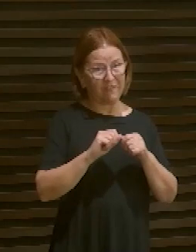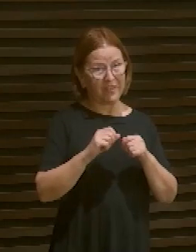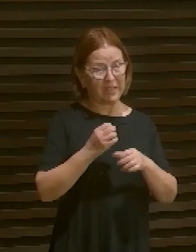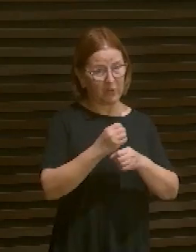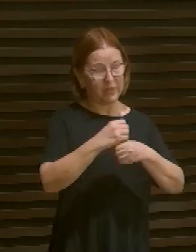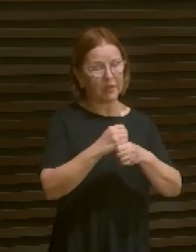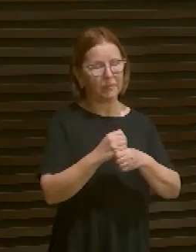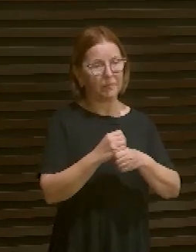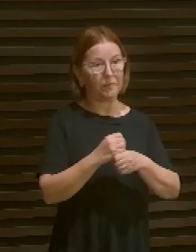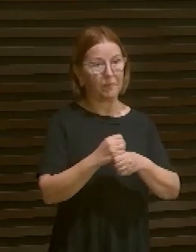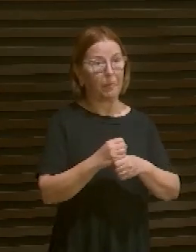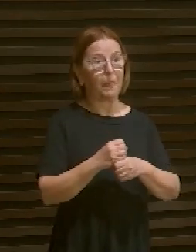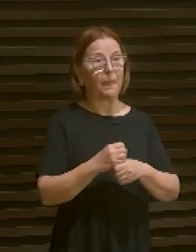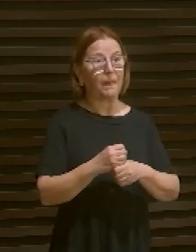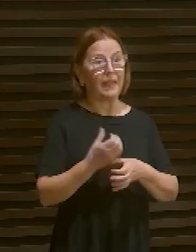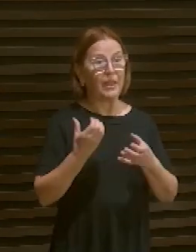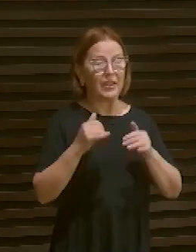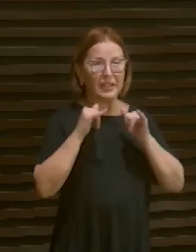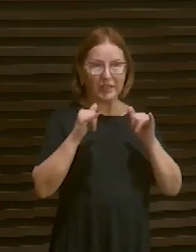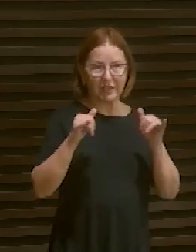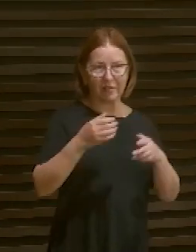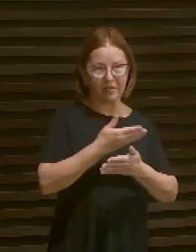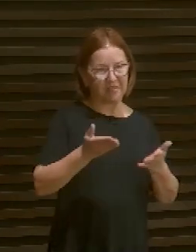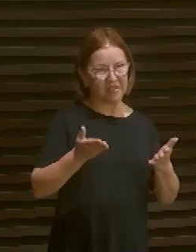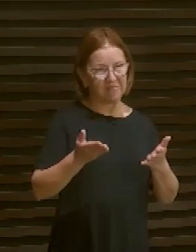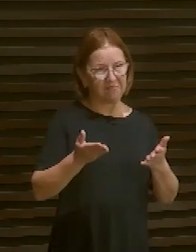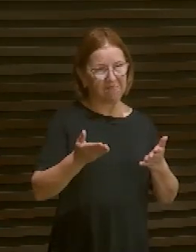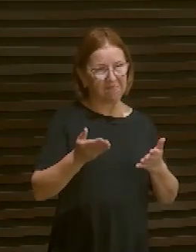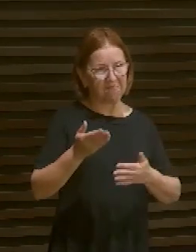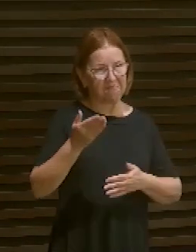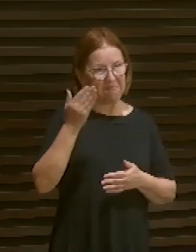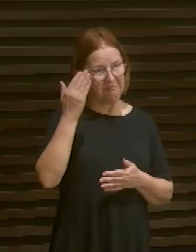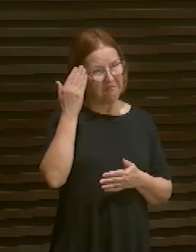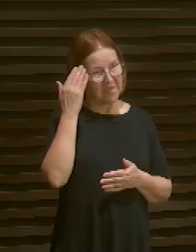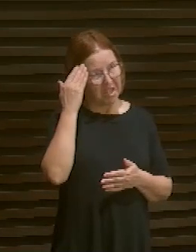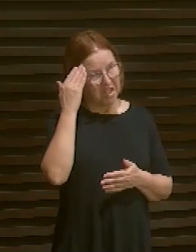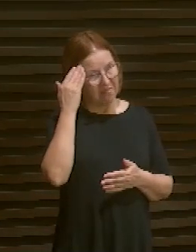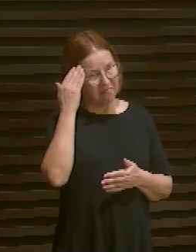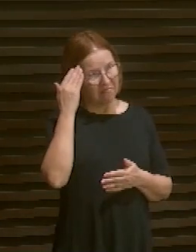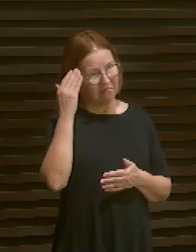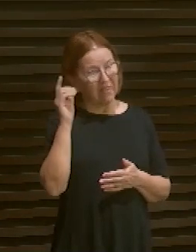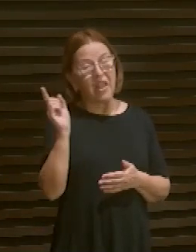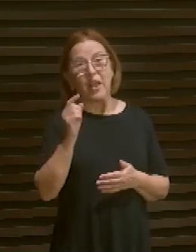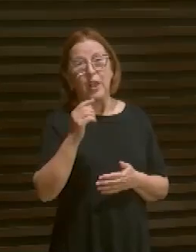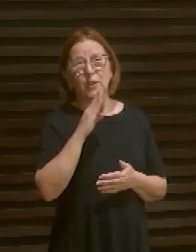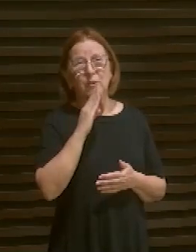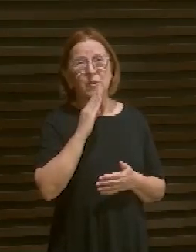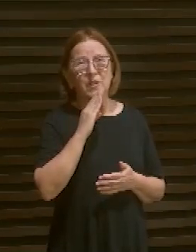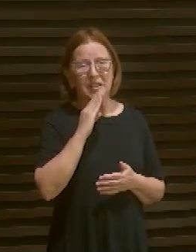para vocês, não conheço nenhum hospital com tratamento como no Hospital do